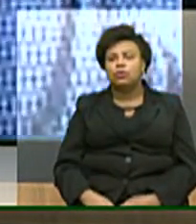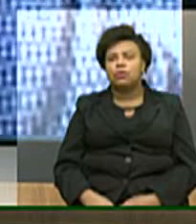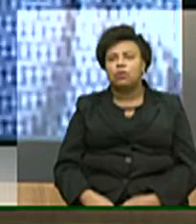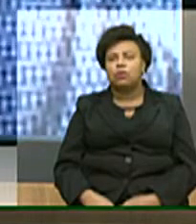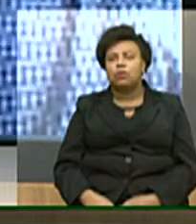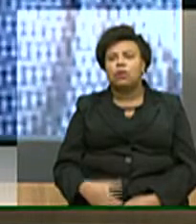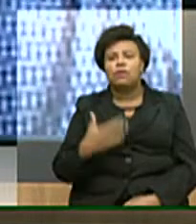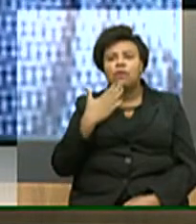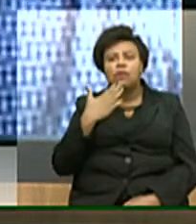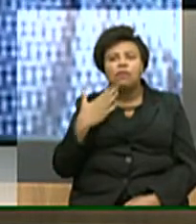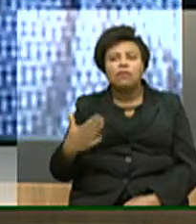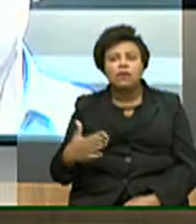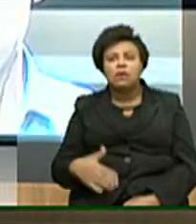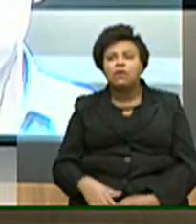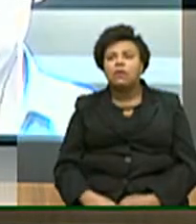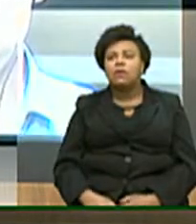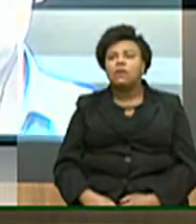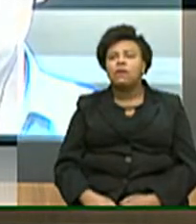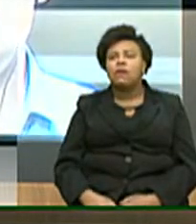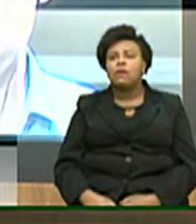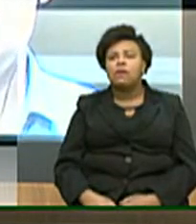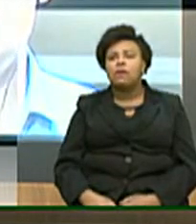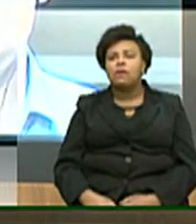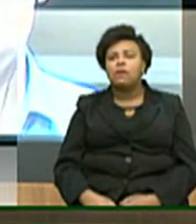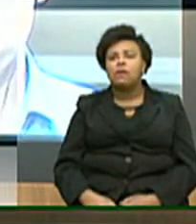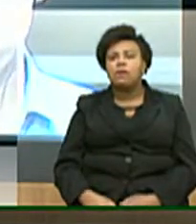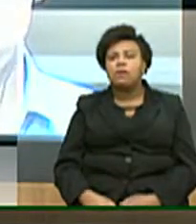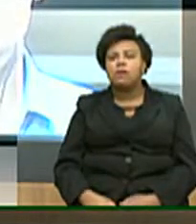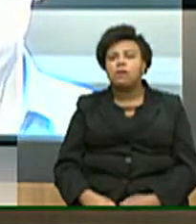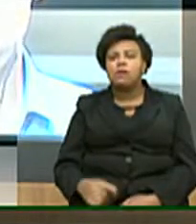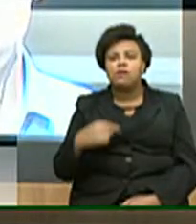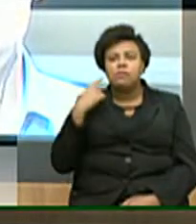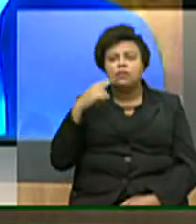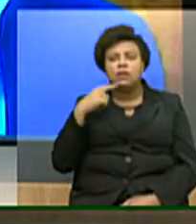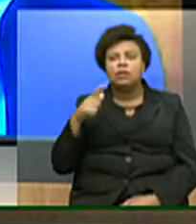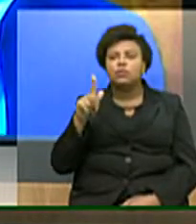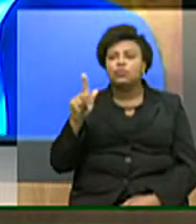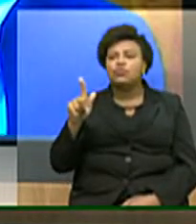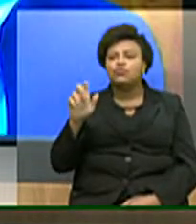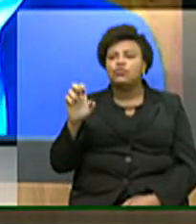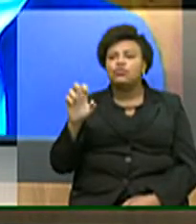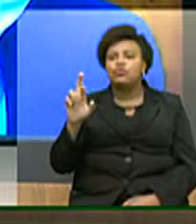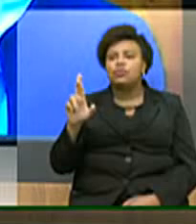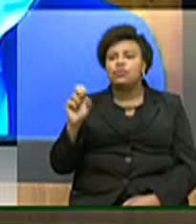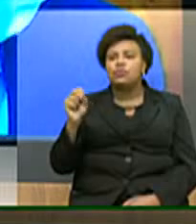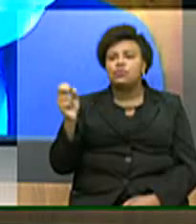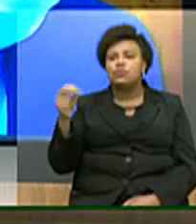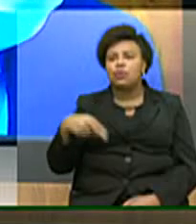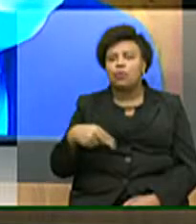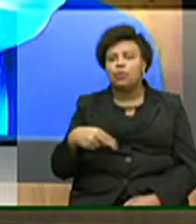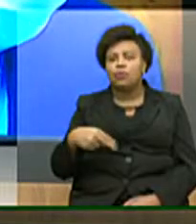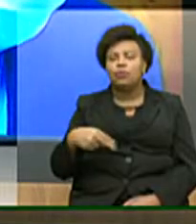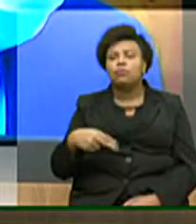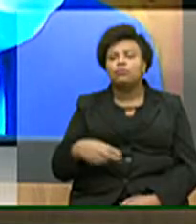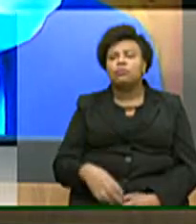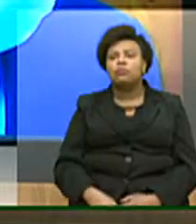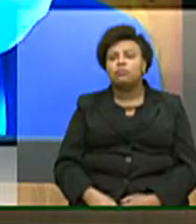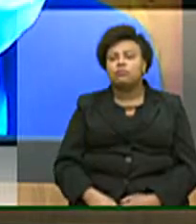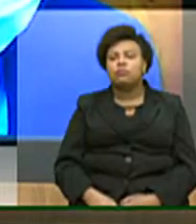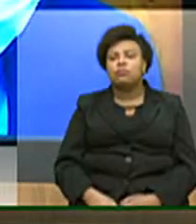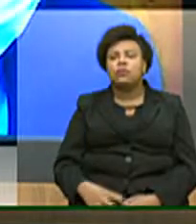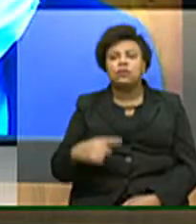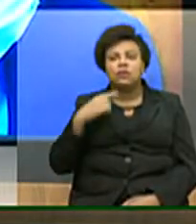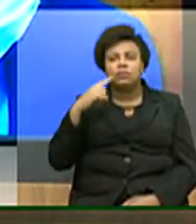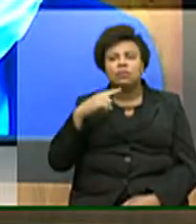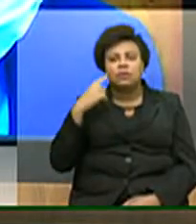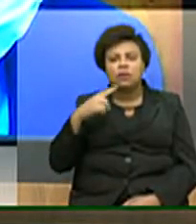Voto favorável, presidente. Deputado Gerson Burman. Favorável, presidente. Deputada